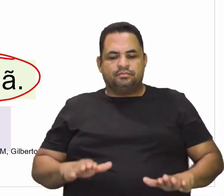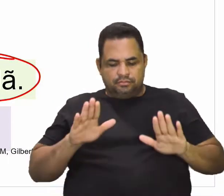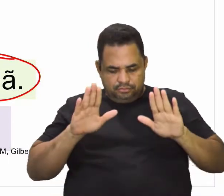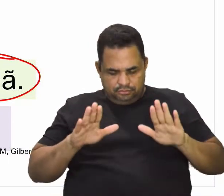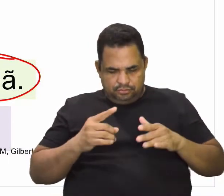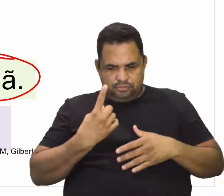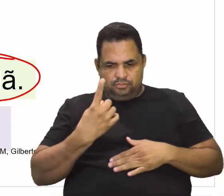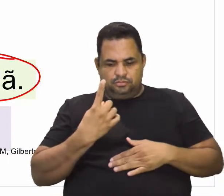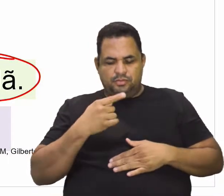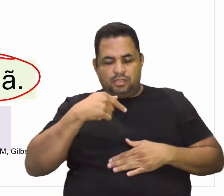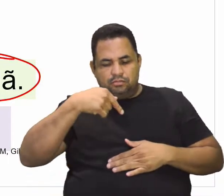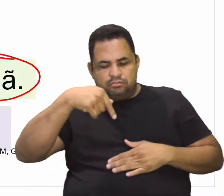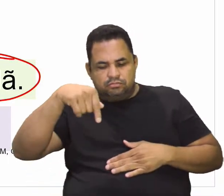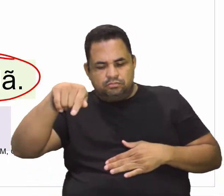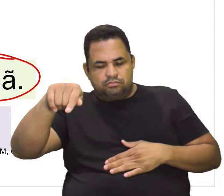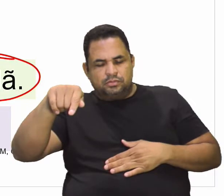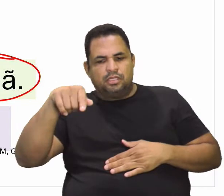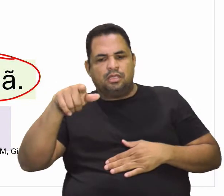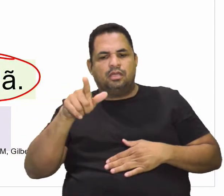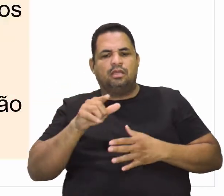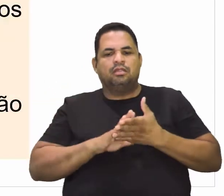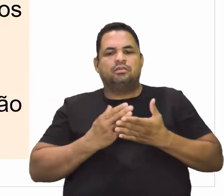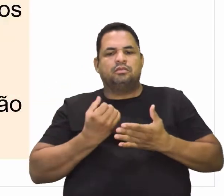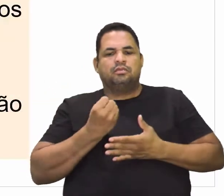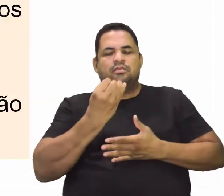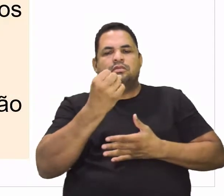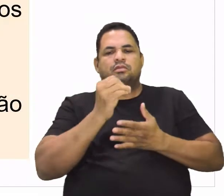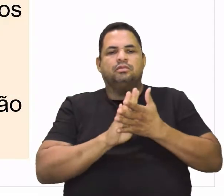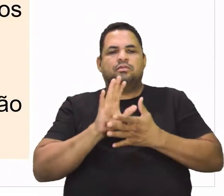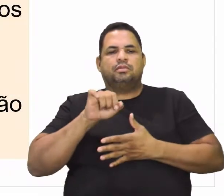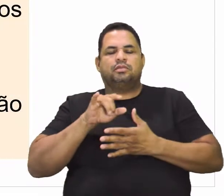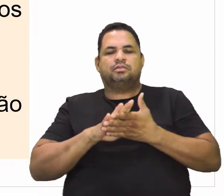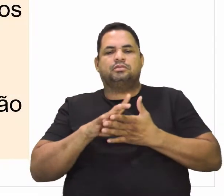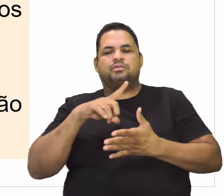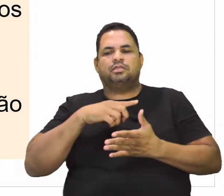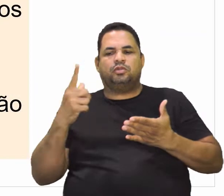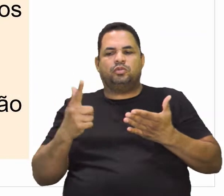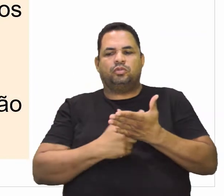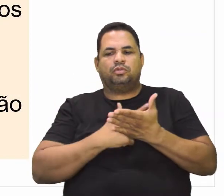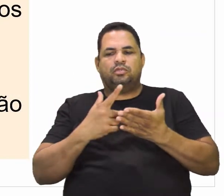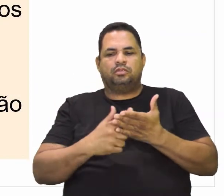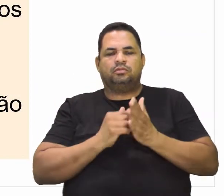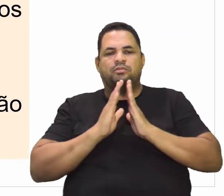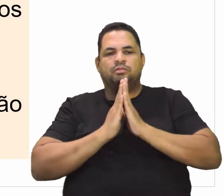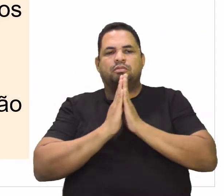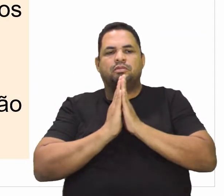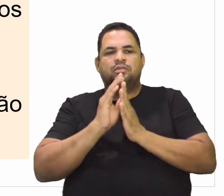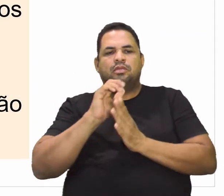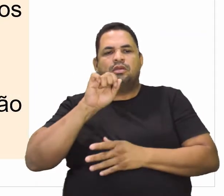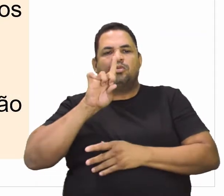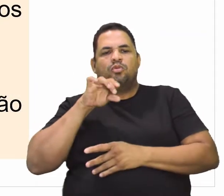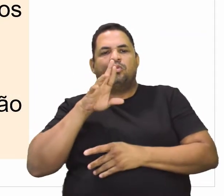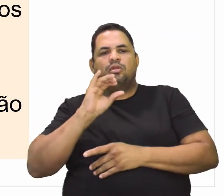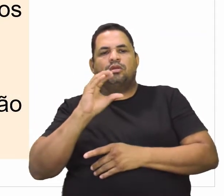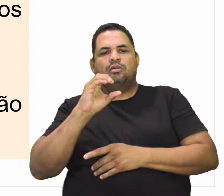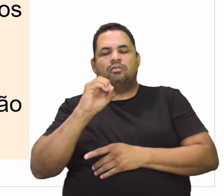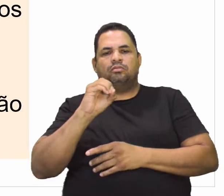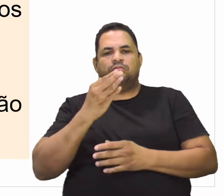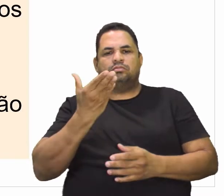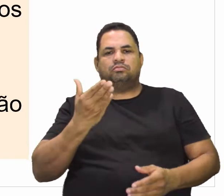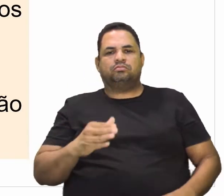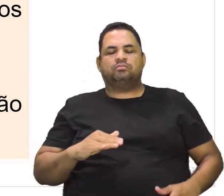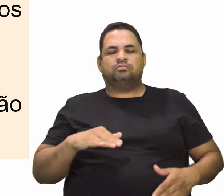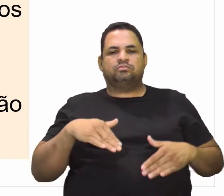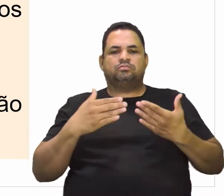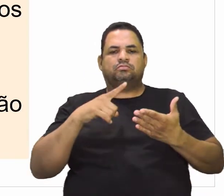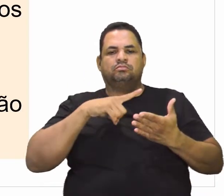menos uma vez a Meca. E eles têm como livro sagrado, sabe qual? O Alcorão. O Alcorão